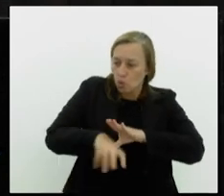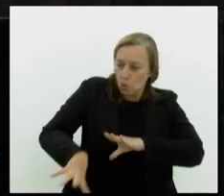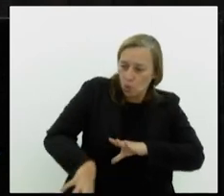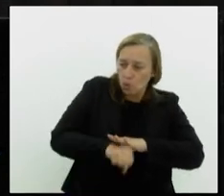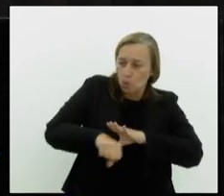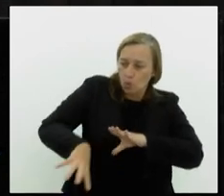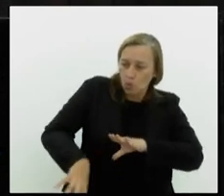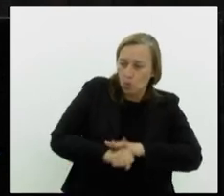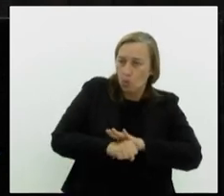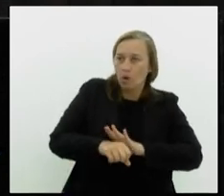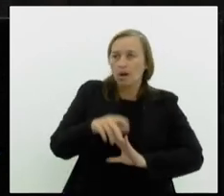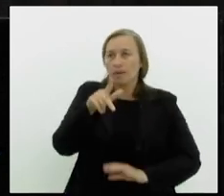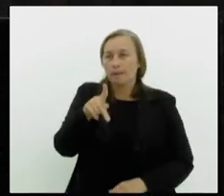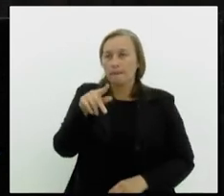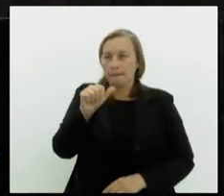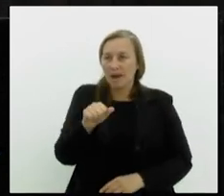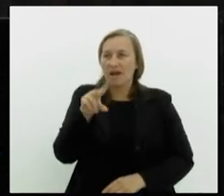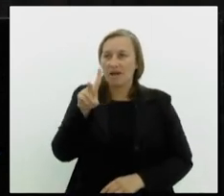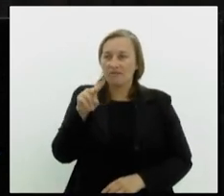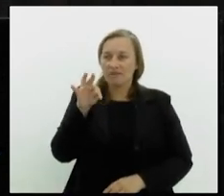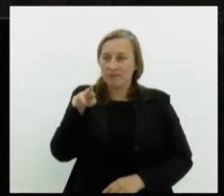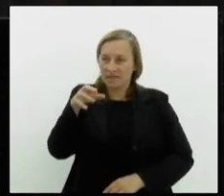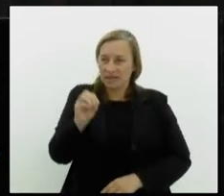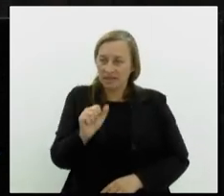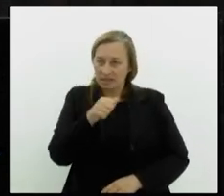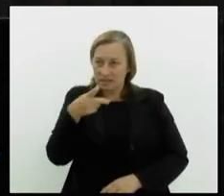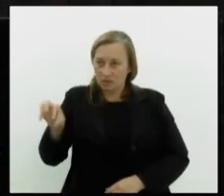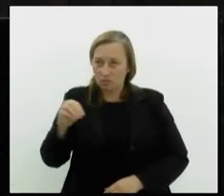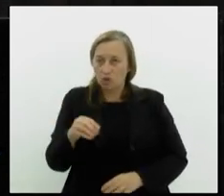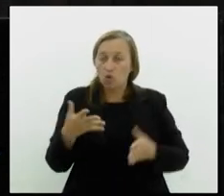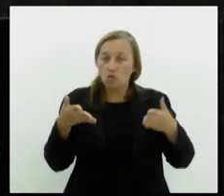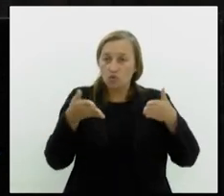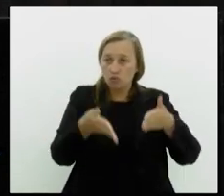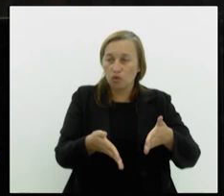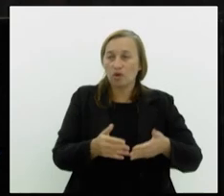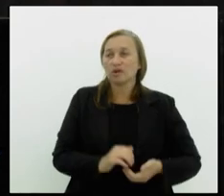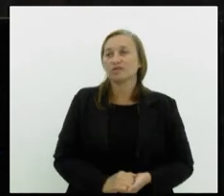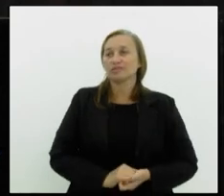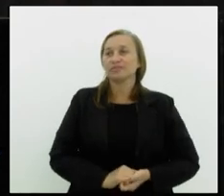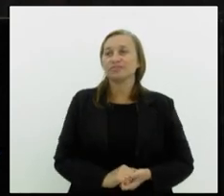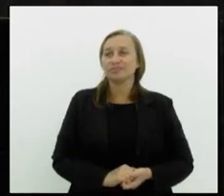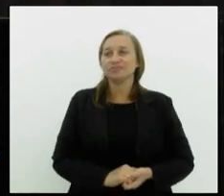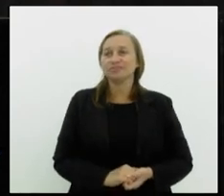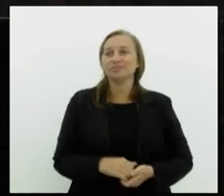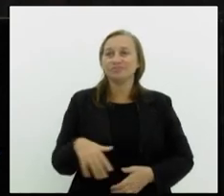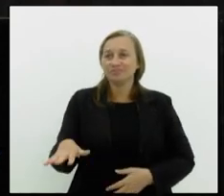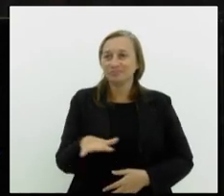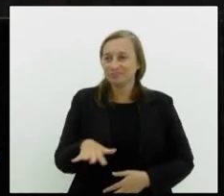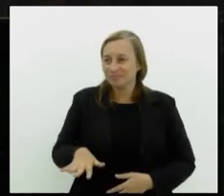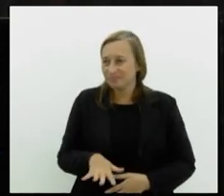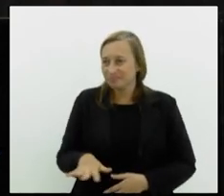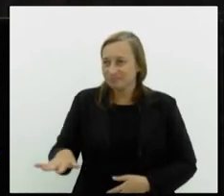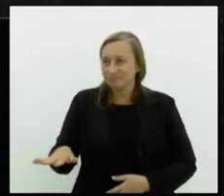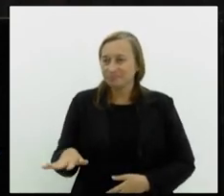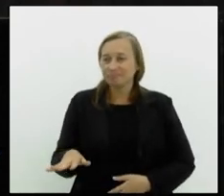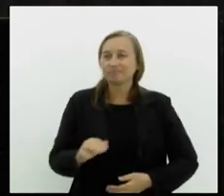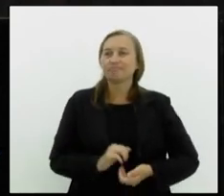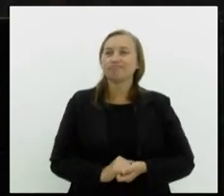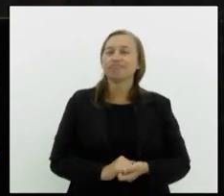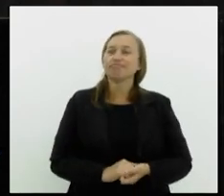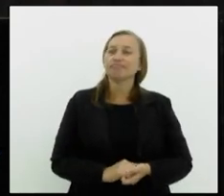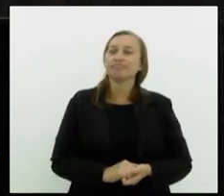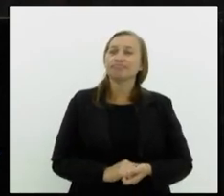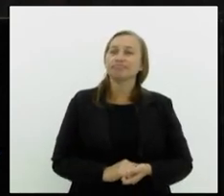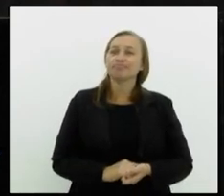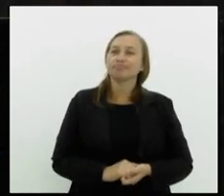pavimentações. Eu me pergunto, o foco da Região Metropolitana é exatamente o foco